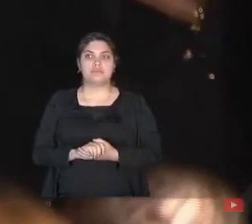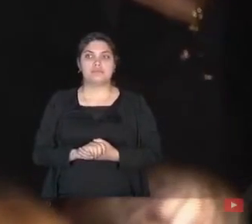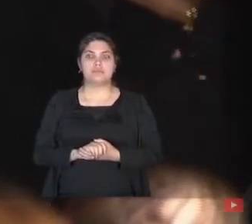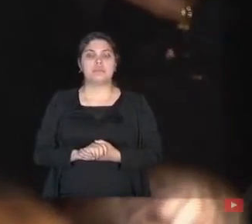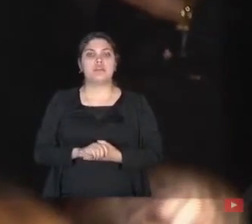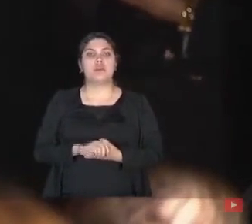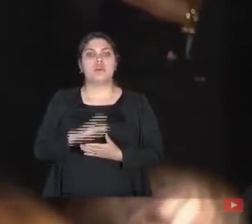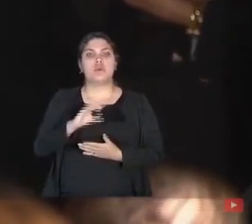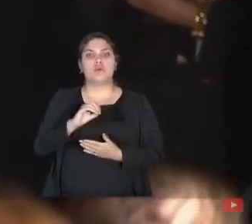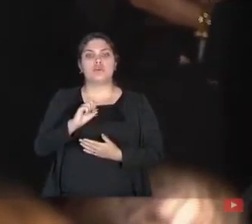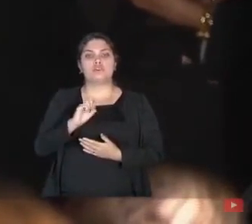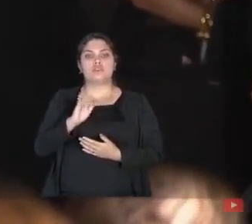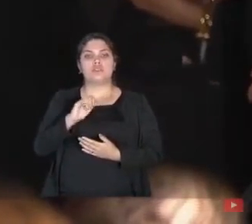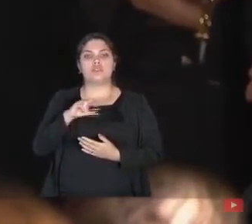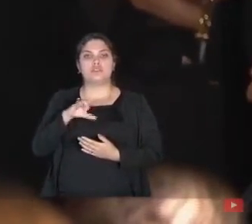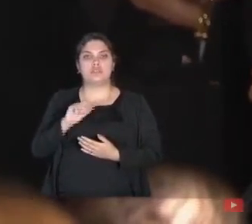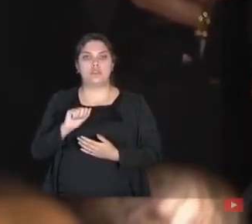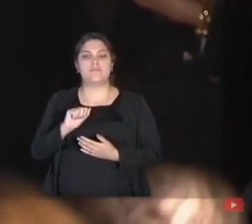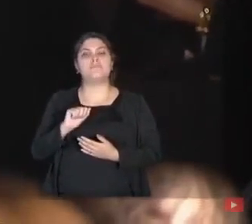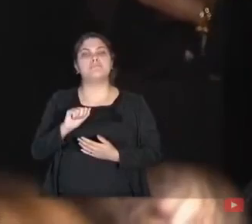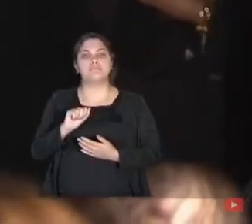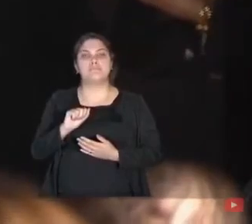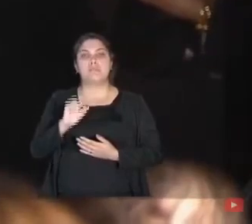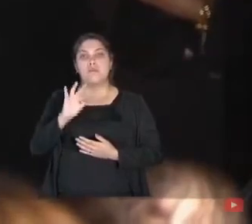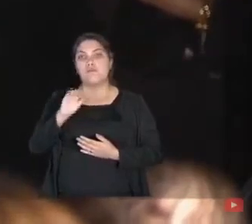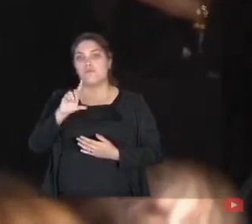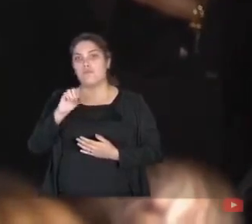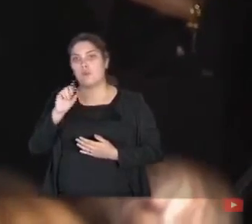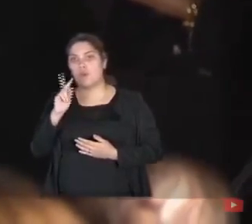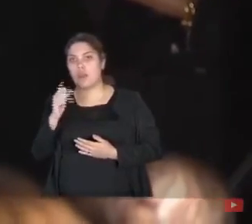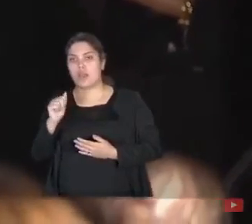Repórter Constança Rezende, da Folha de São Paulo.